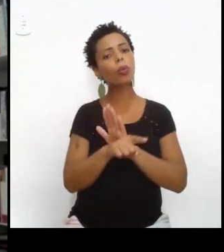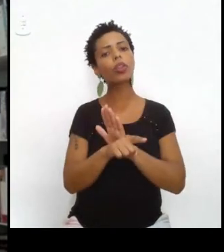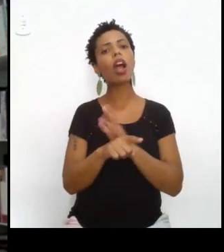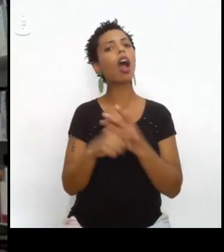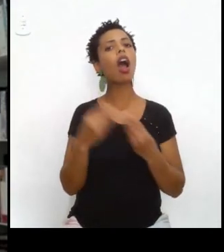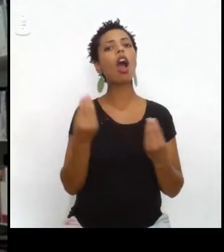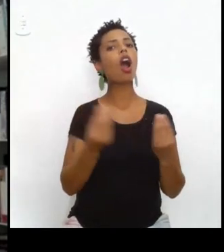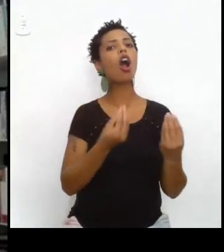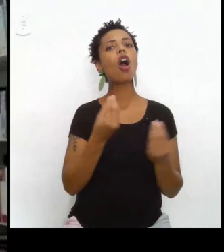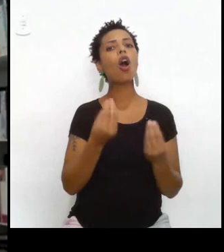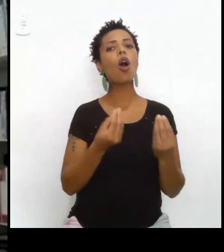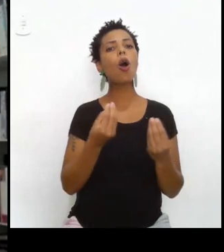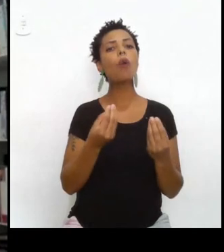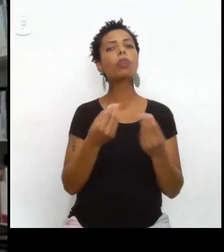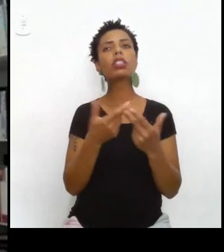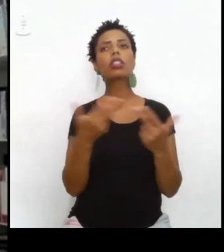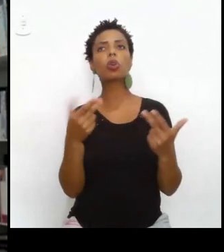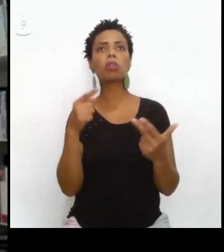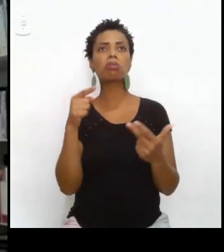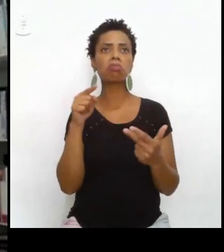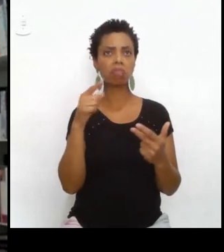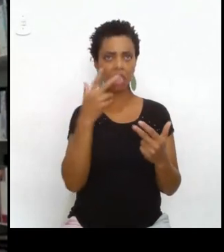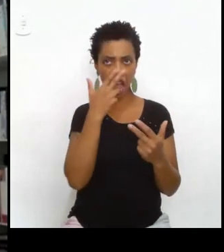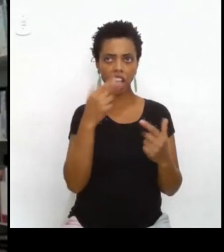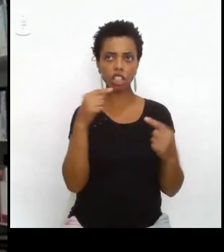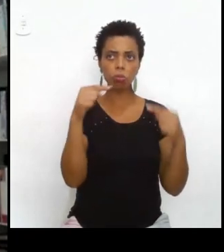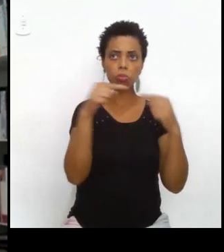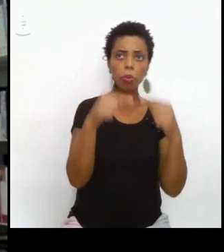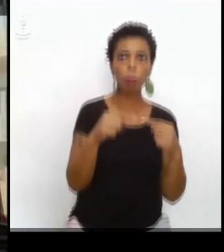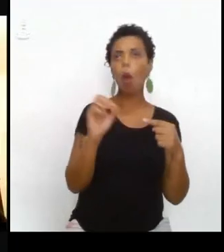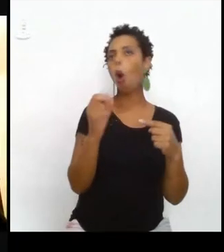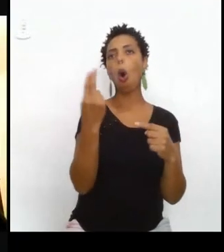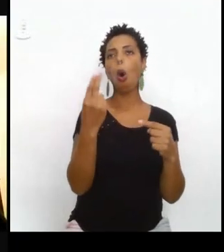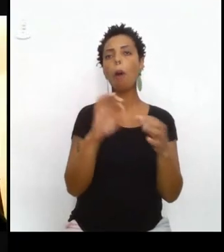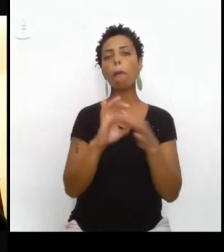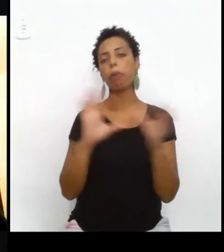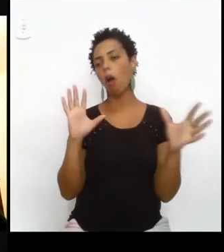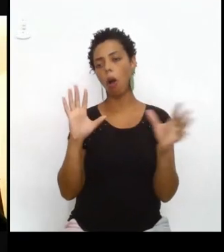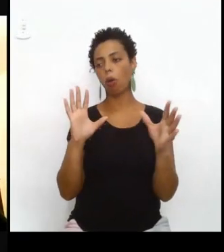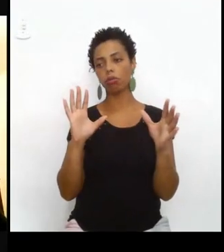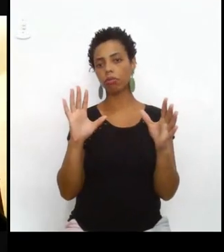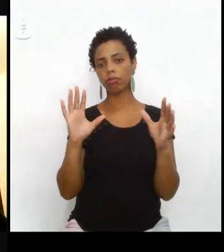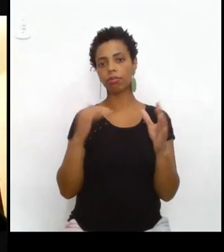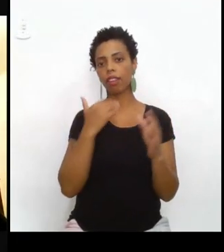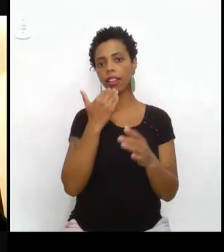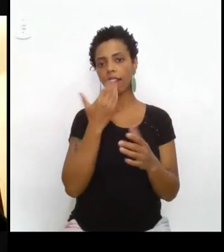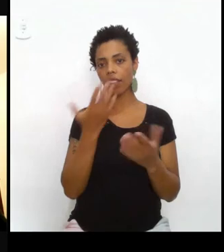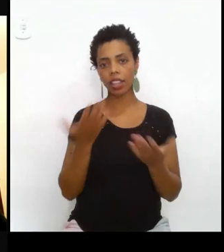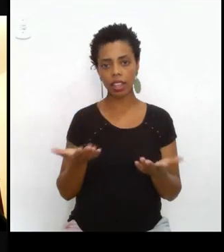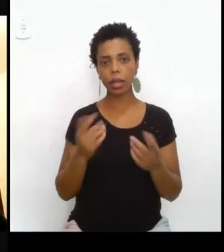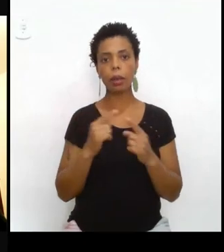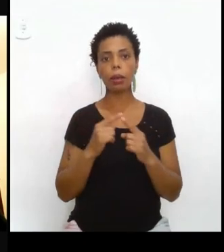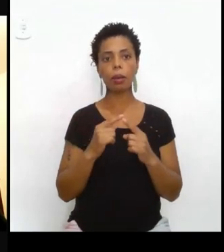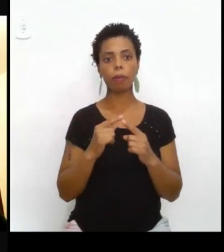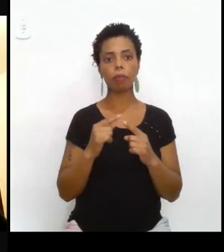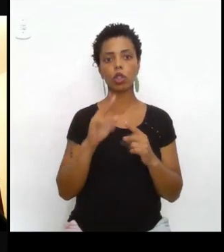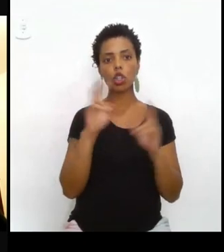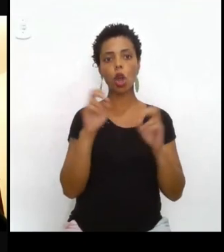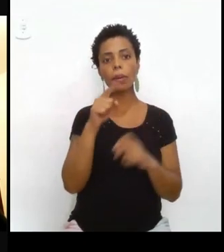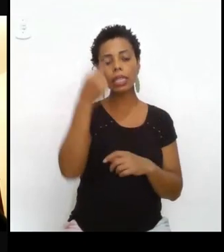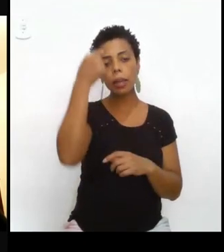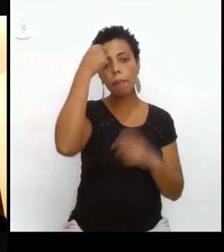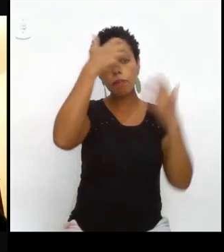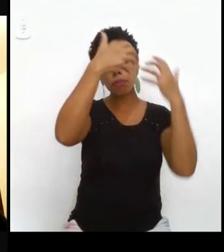essas coisas se relacionam não se relacionam como é que esse pensamento é narrativo estabelece